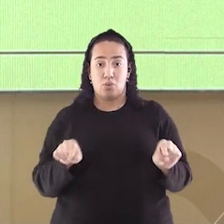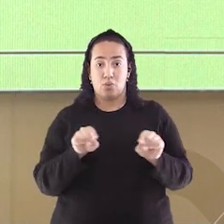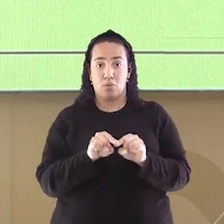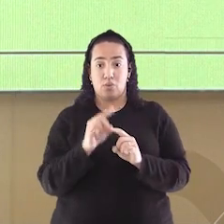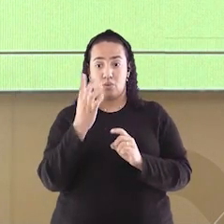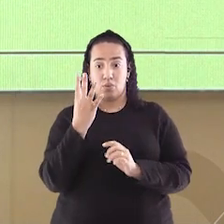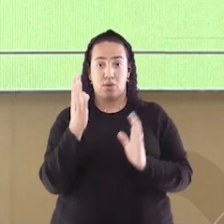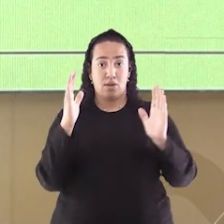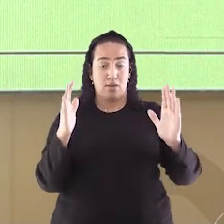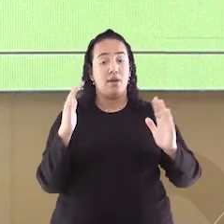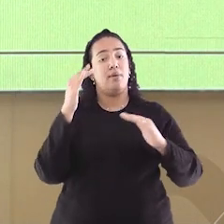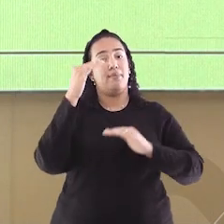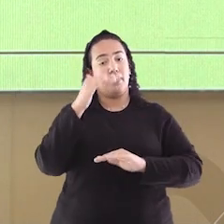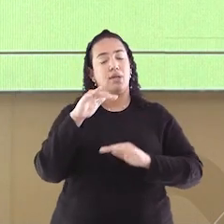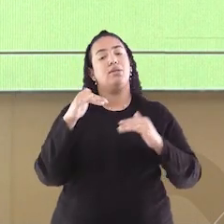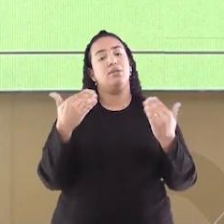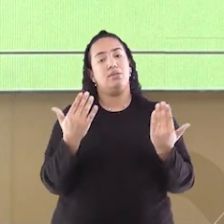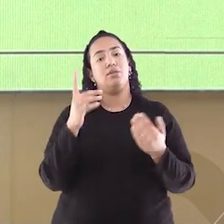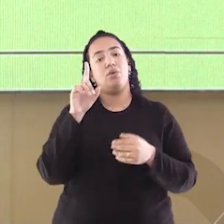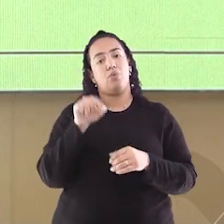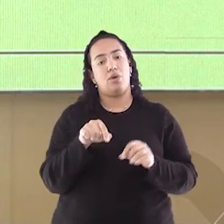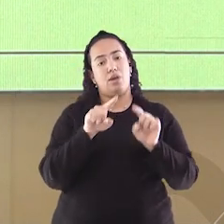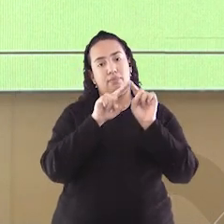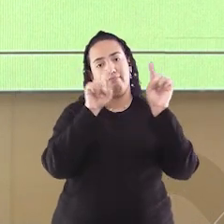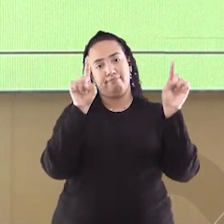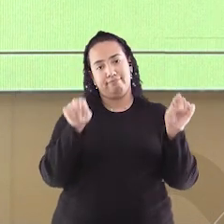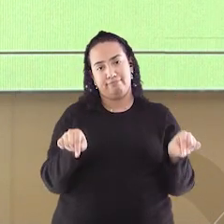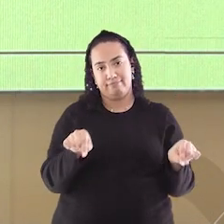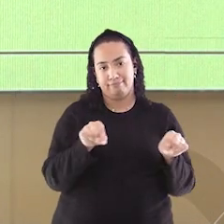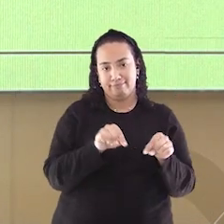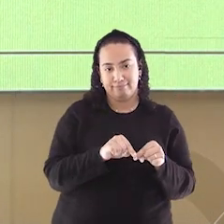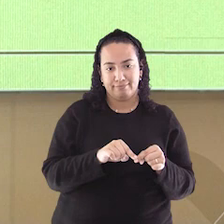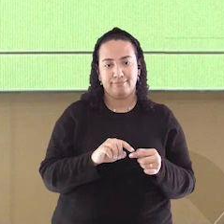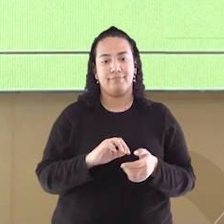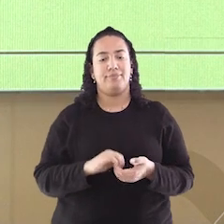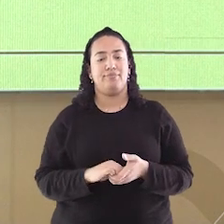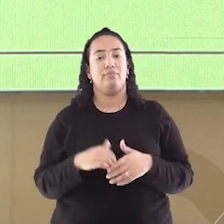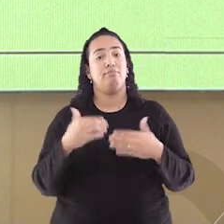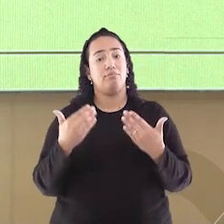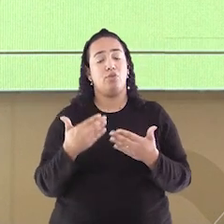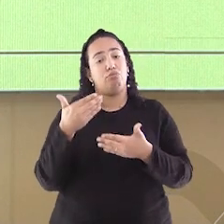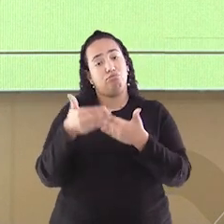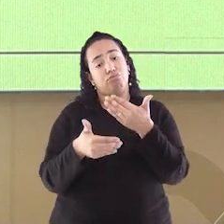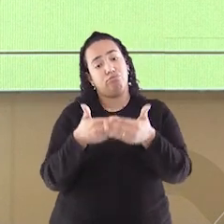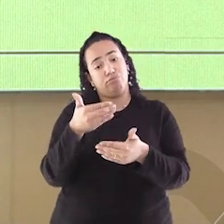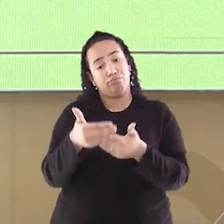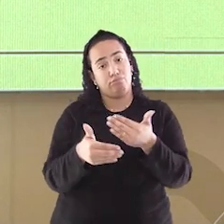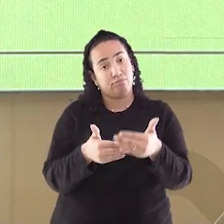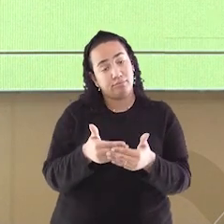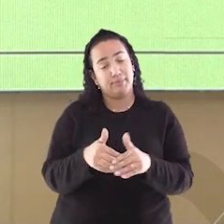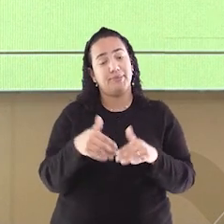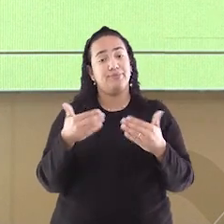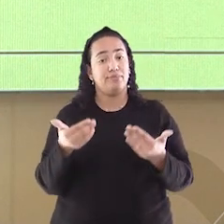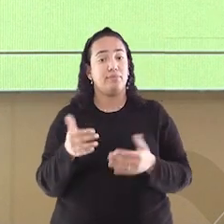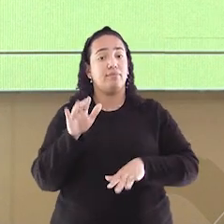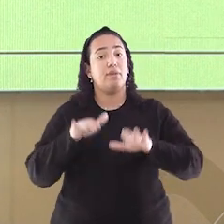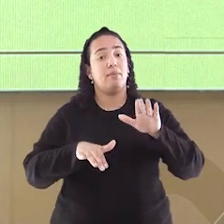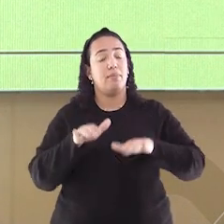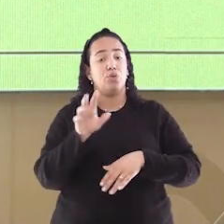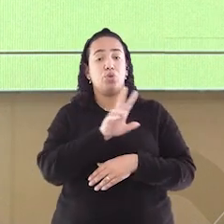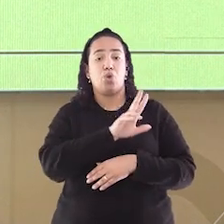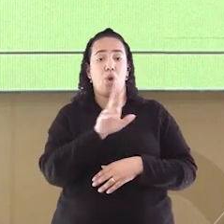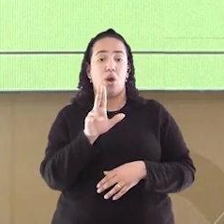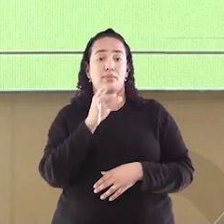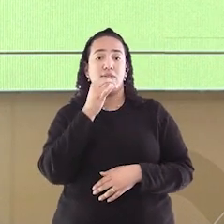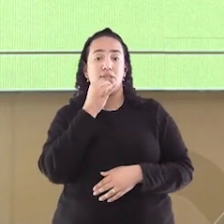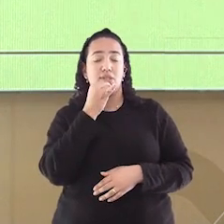lados. Logo, ele vai se chamar prisma quadrangular. E assim por diante. Então, ele vai receber um